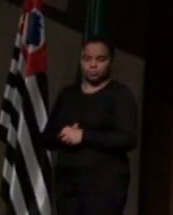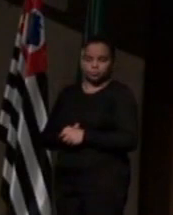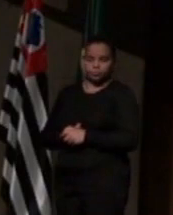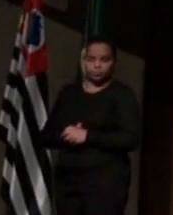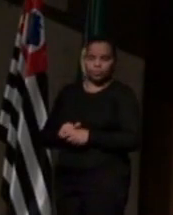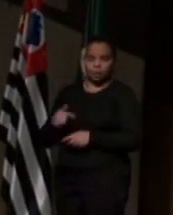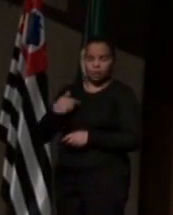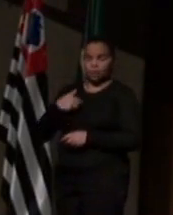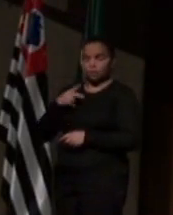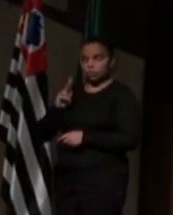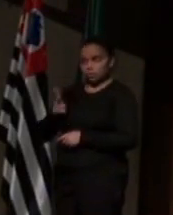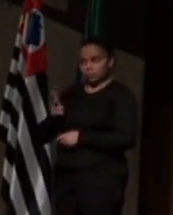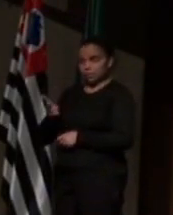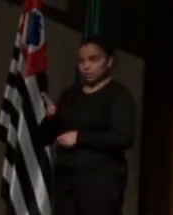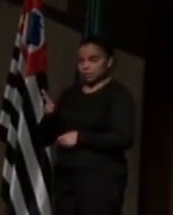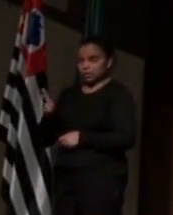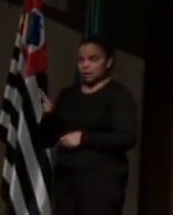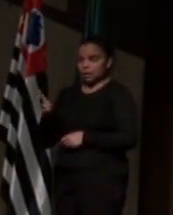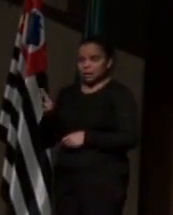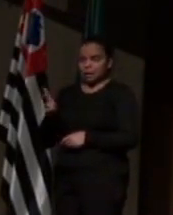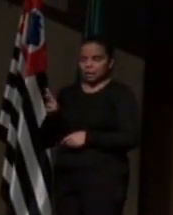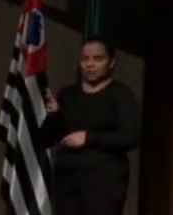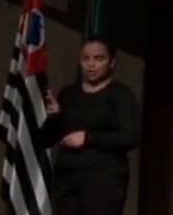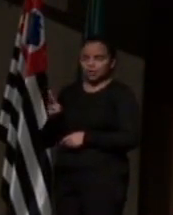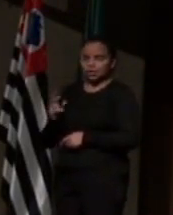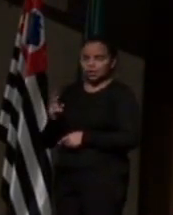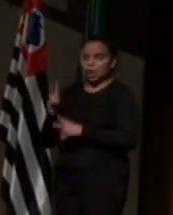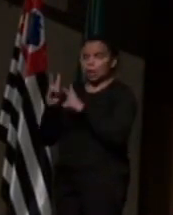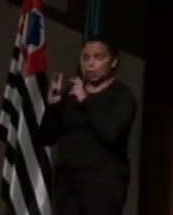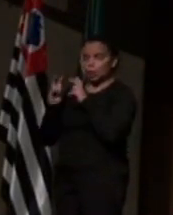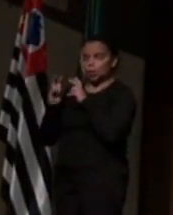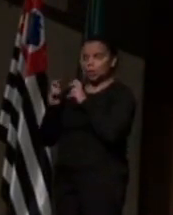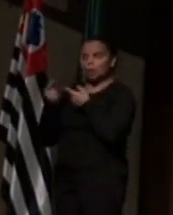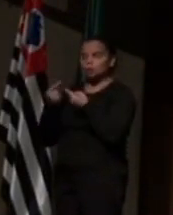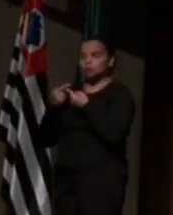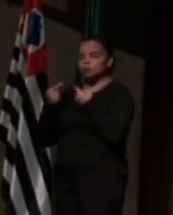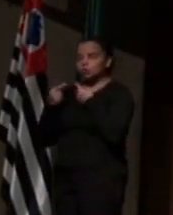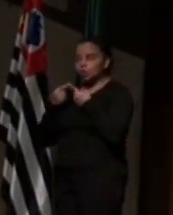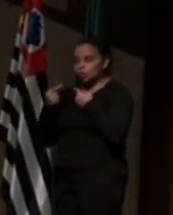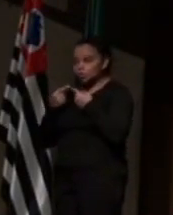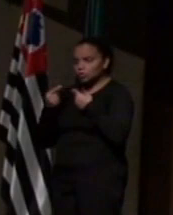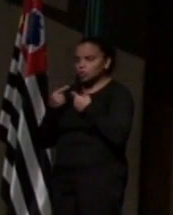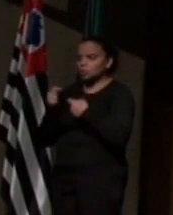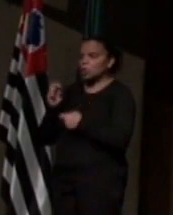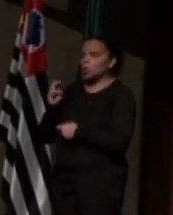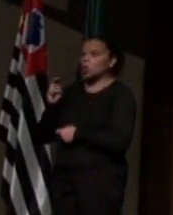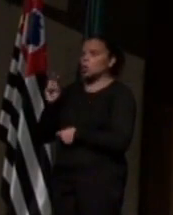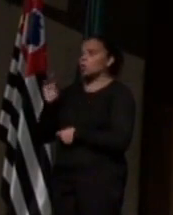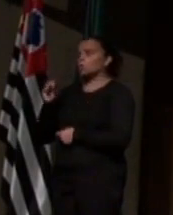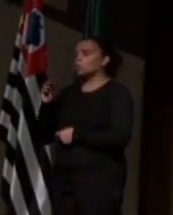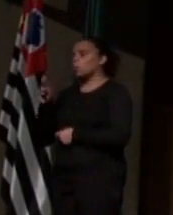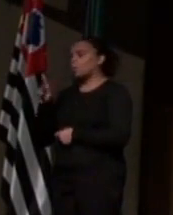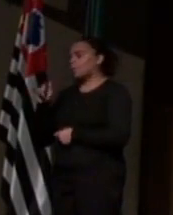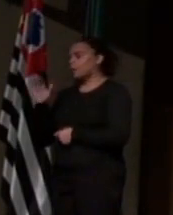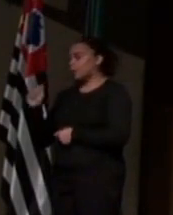vou seguir nessa toada de discutirmos, por um lado, utopia, por outro,